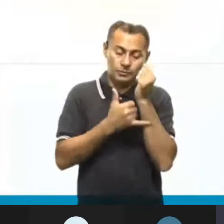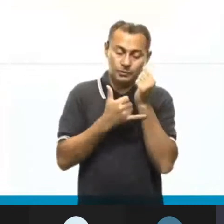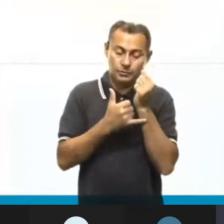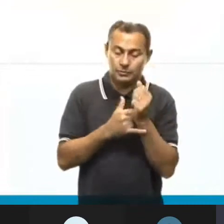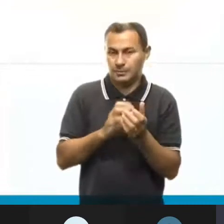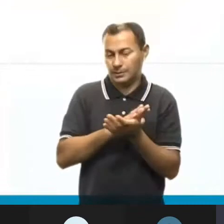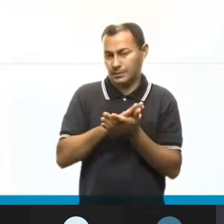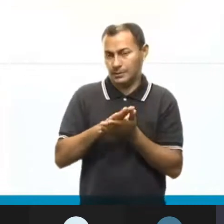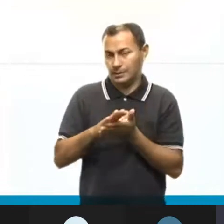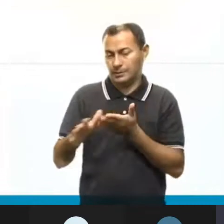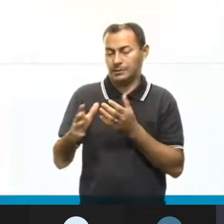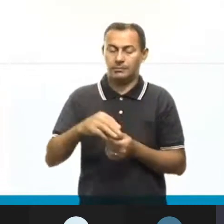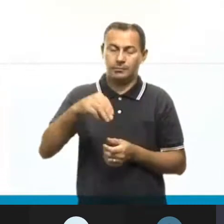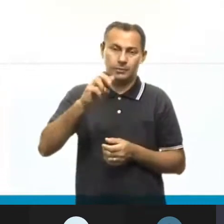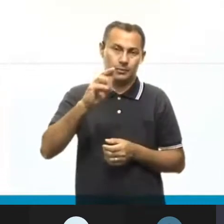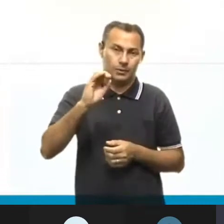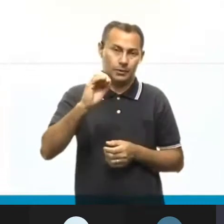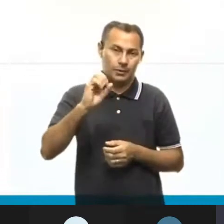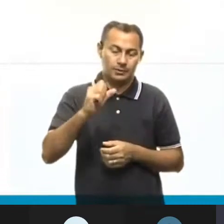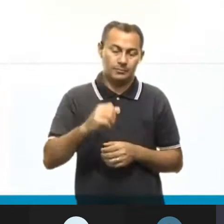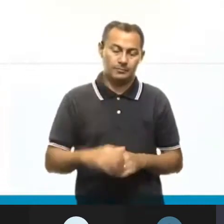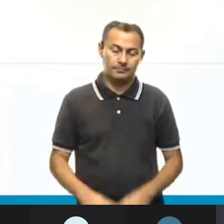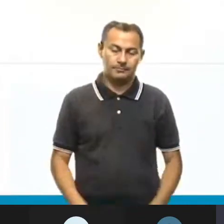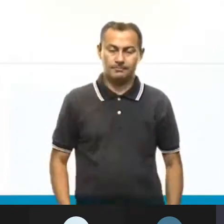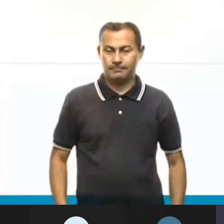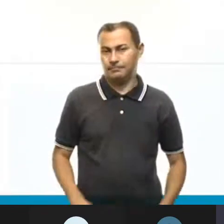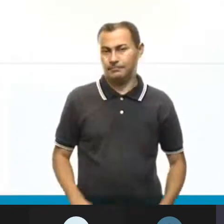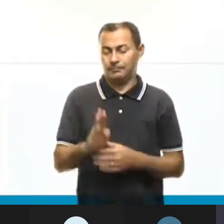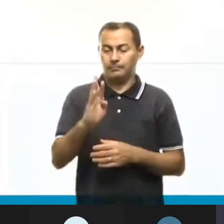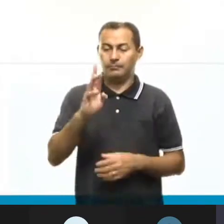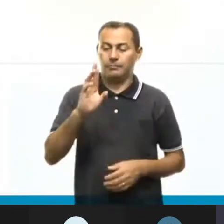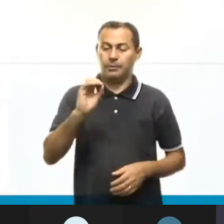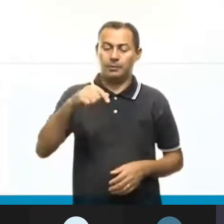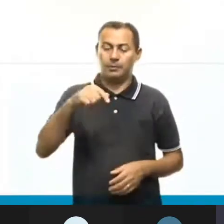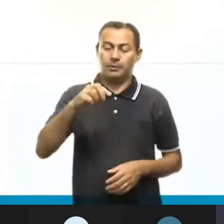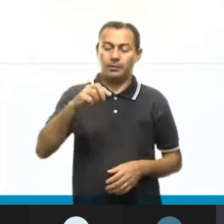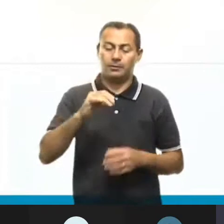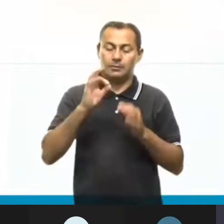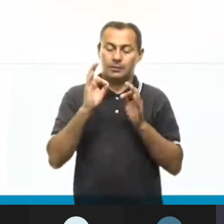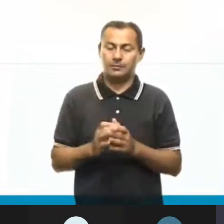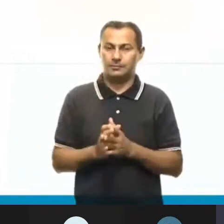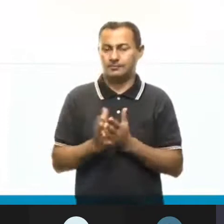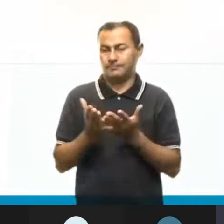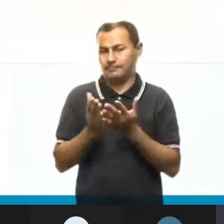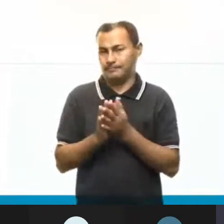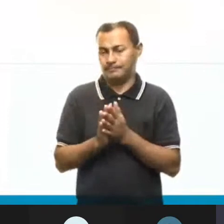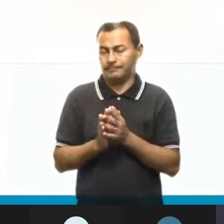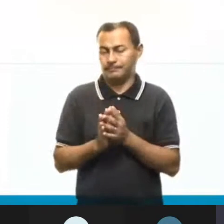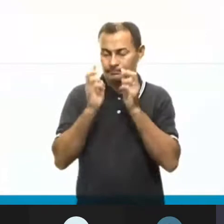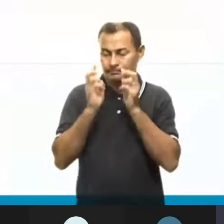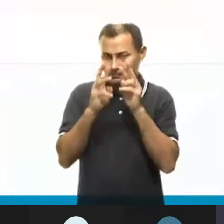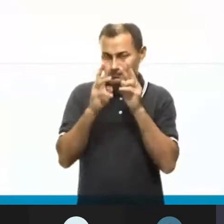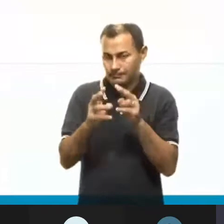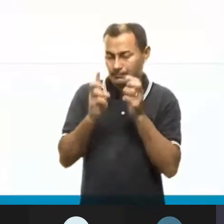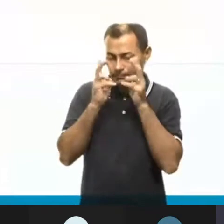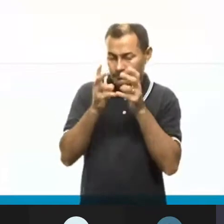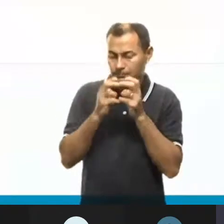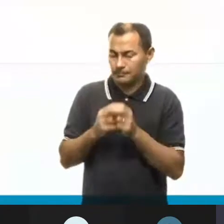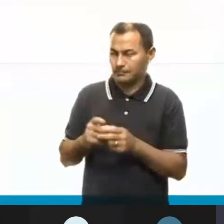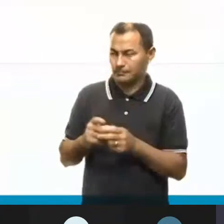ao redor dessas glândulas seromucosas dos brônquios intrapulmonares, tá? Então, aqui, para a